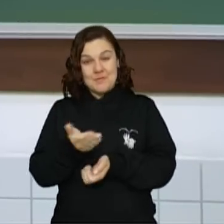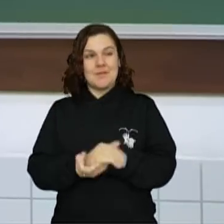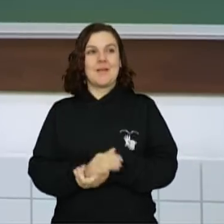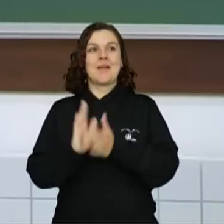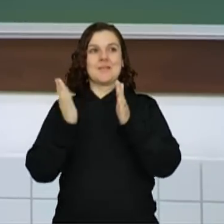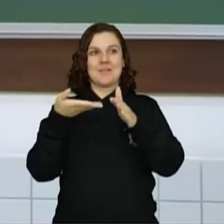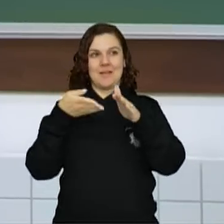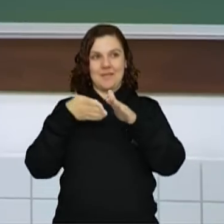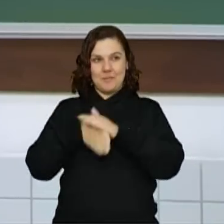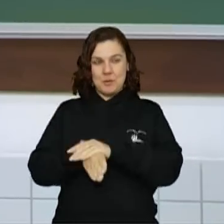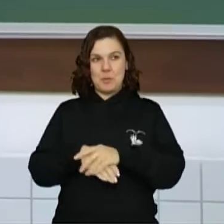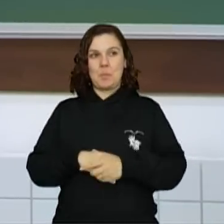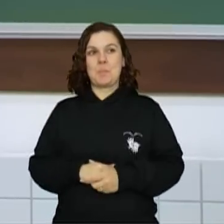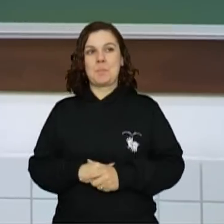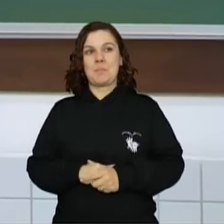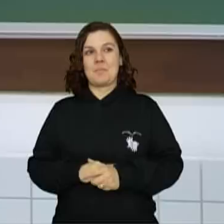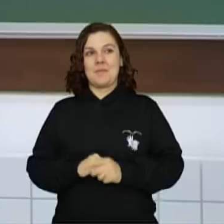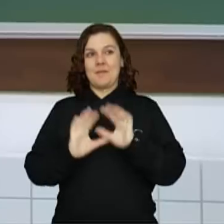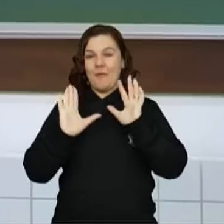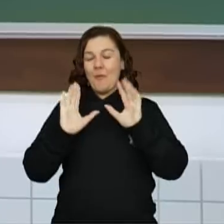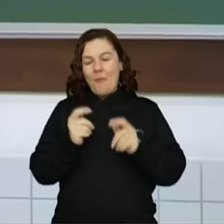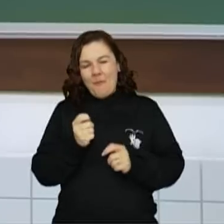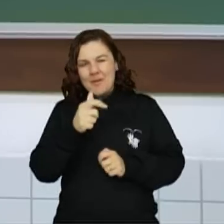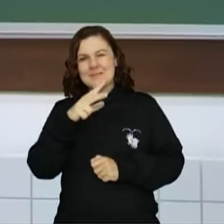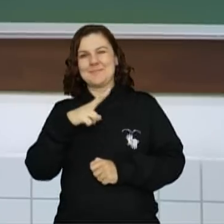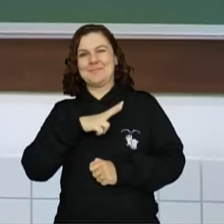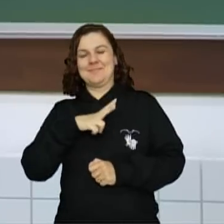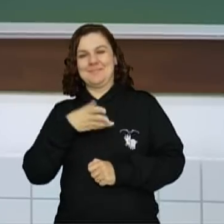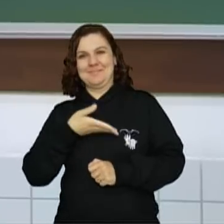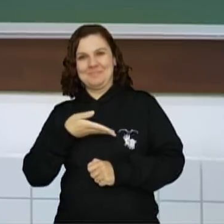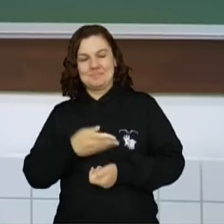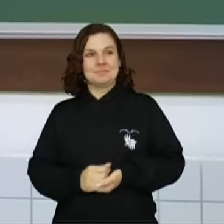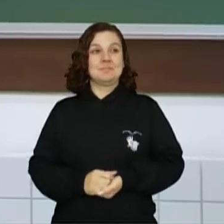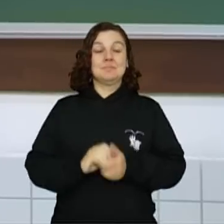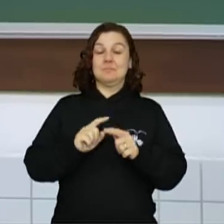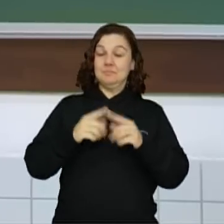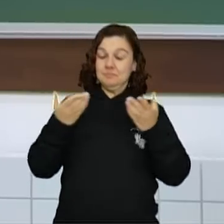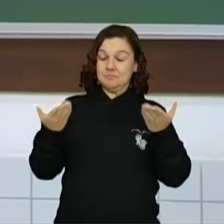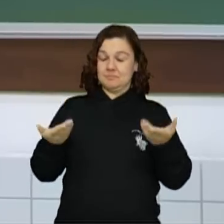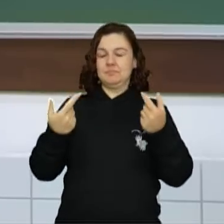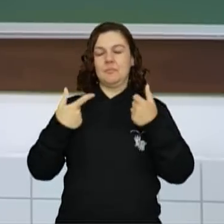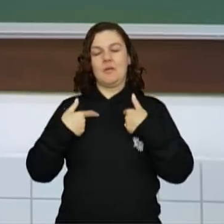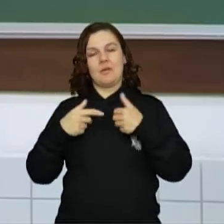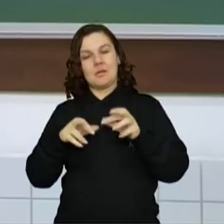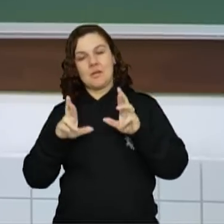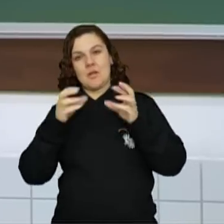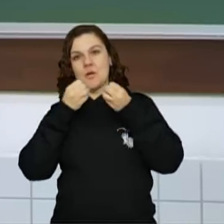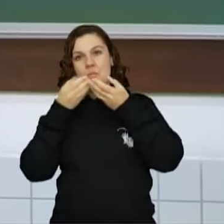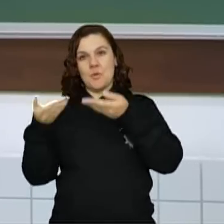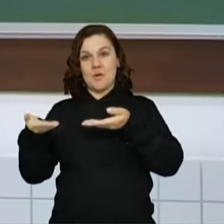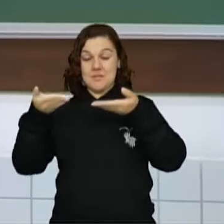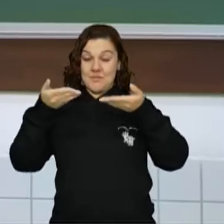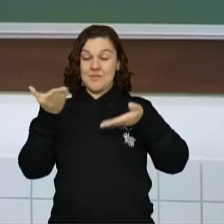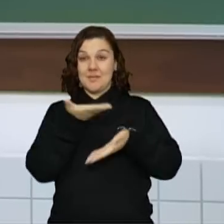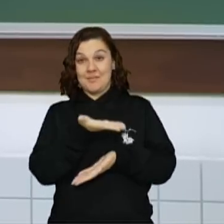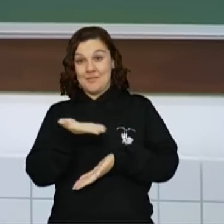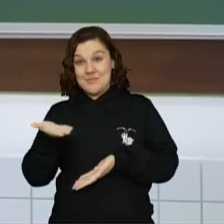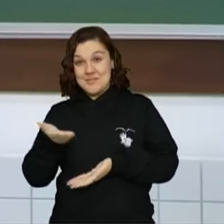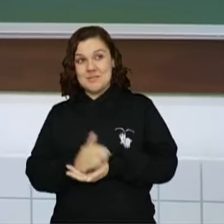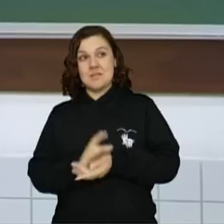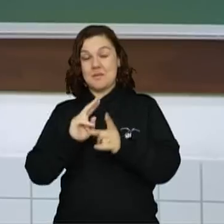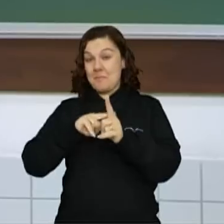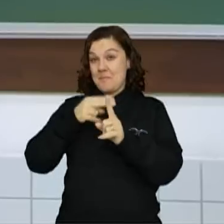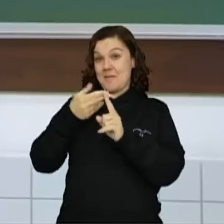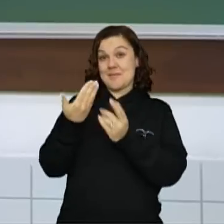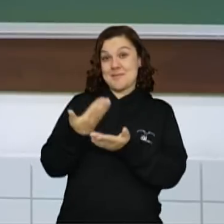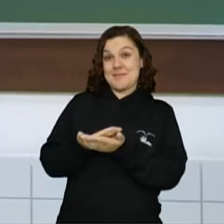já acostumados, já estamos quase íntimos, né? Mas enfim, quero desejar boas-vindas a todos vocês para